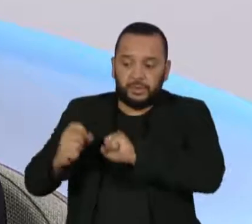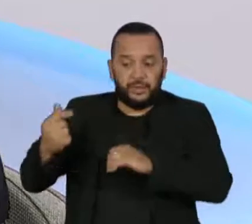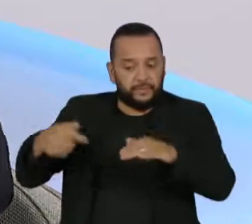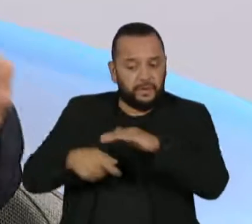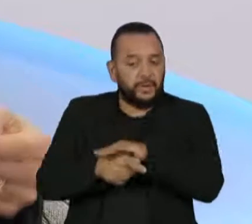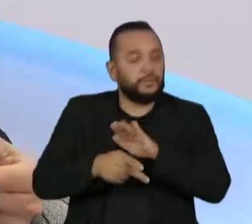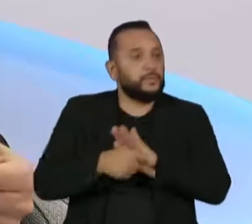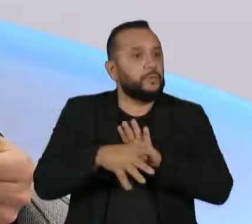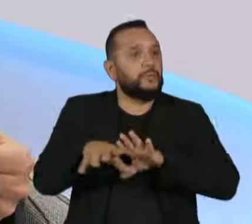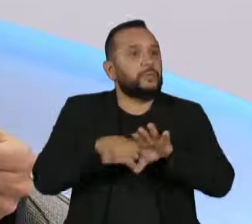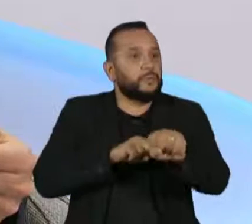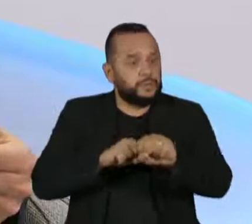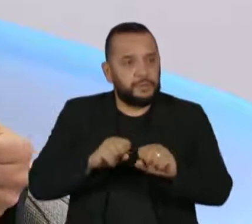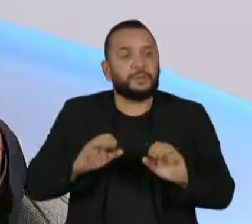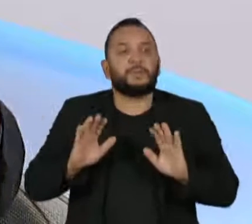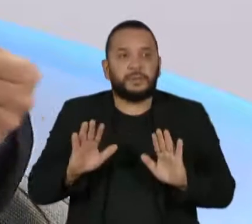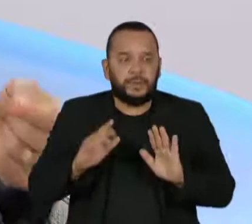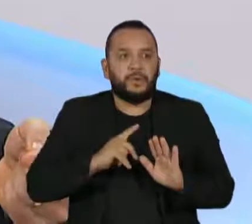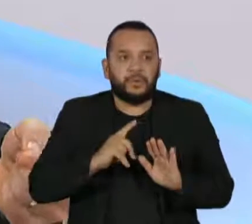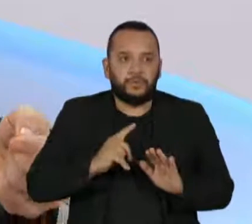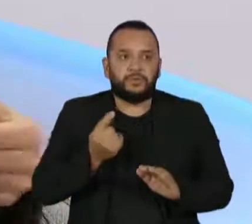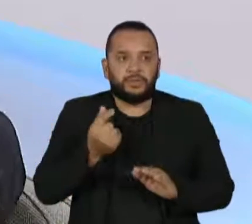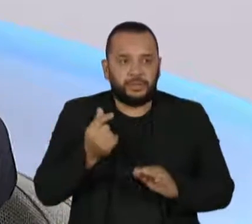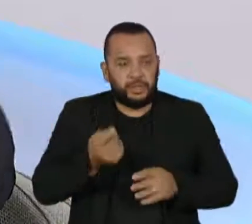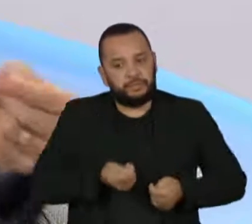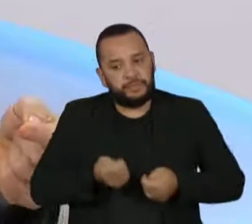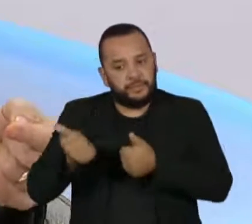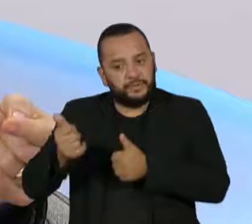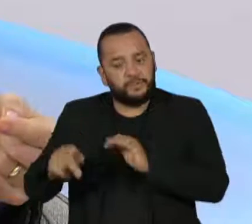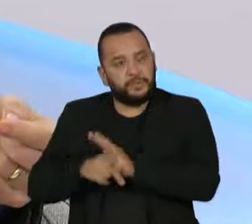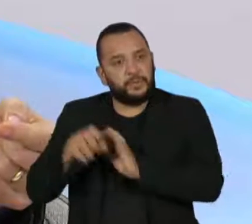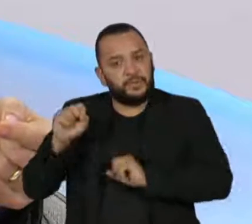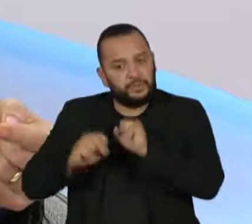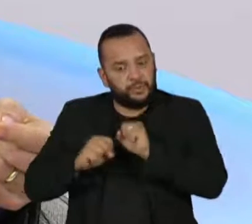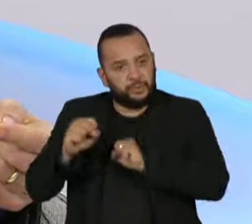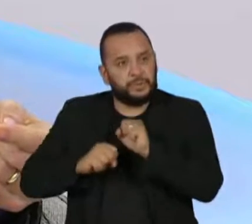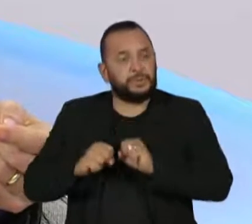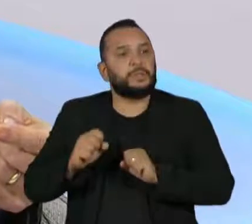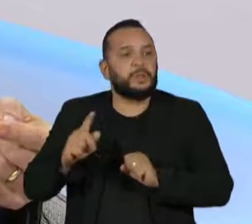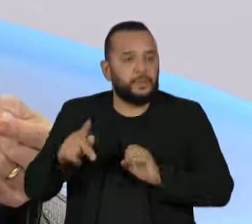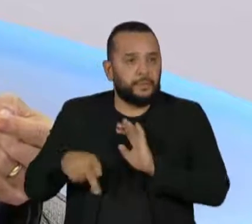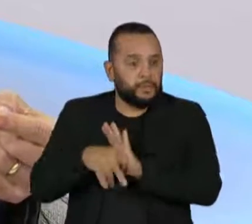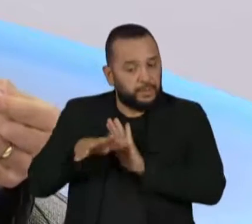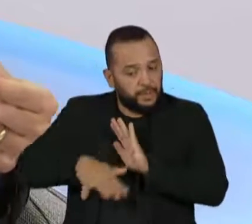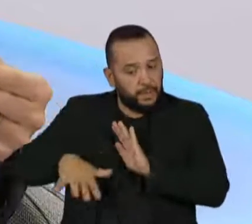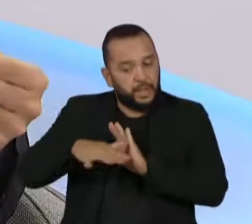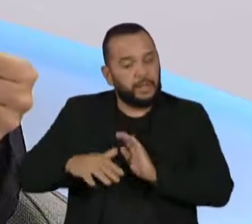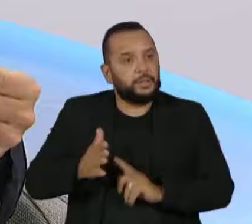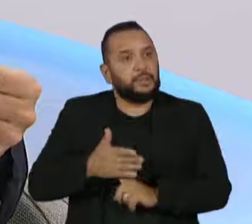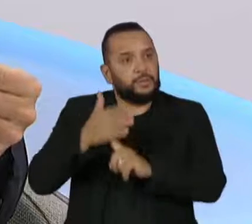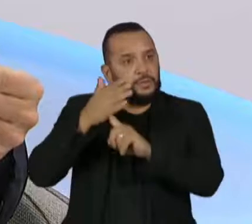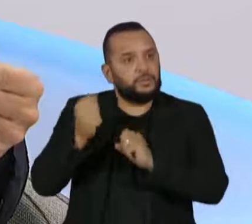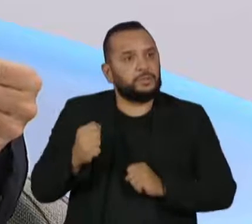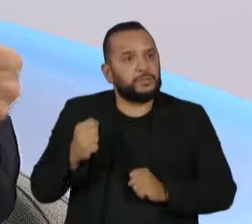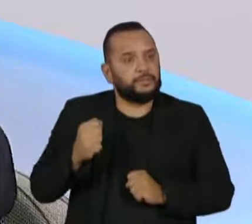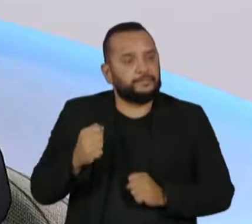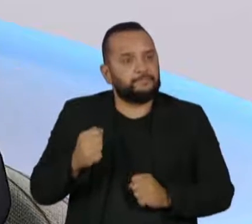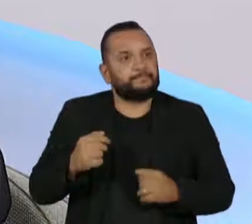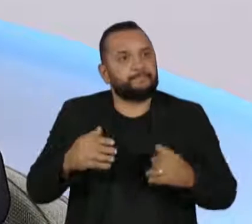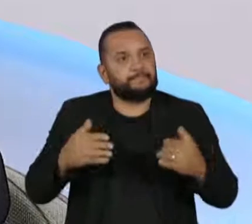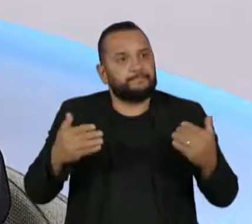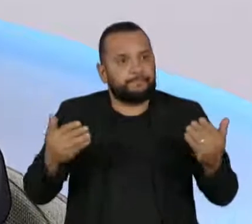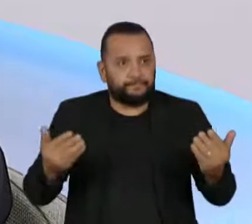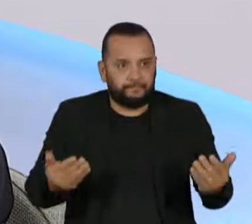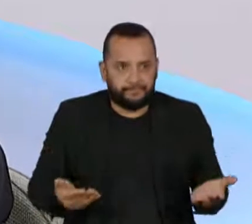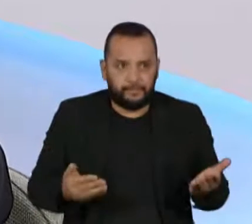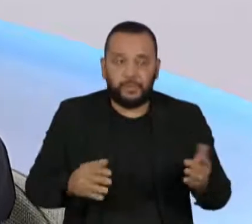têm que ser, obviamente, voltadas para a indústria ou para a digitalização. E aí é de qualquer setor. Então, o plano produção